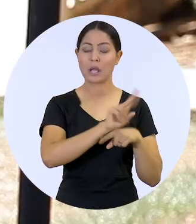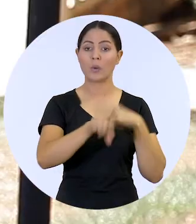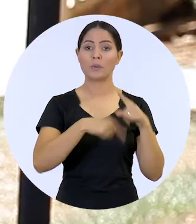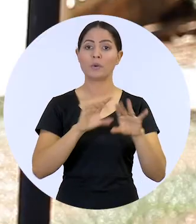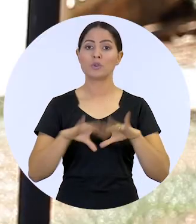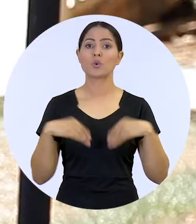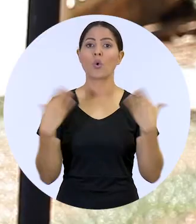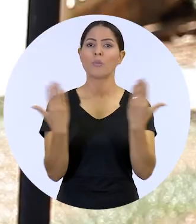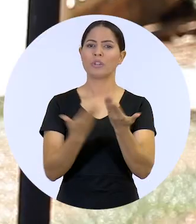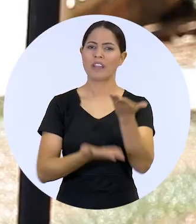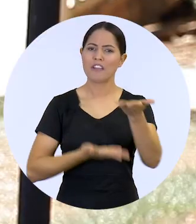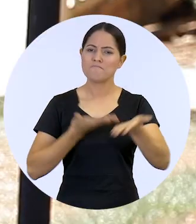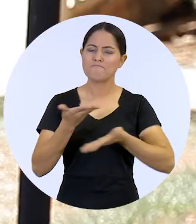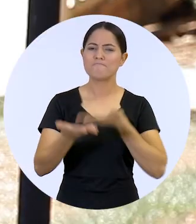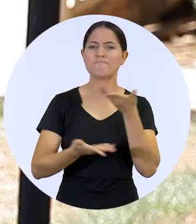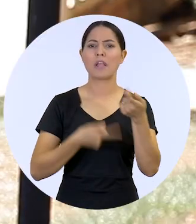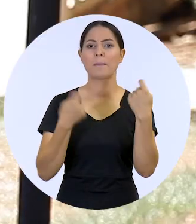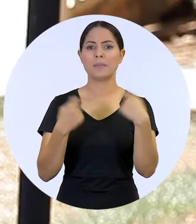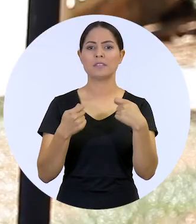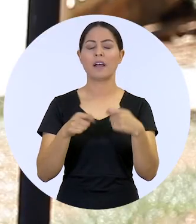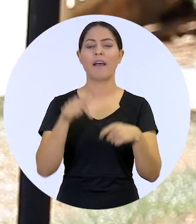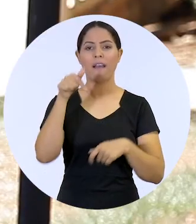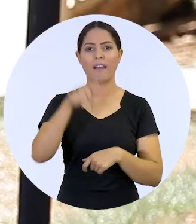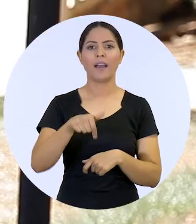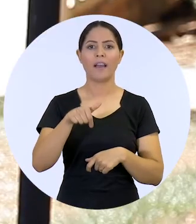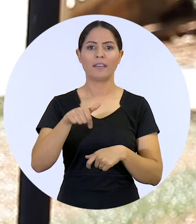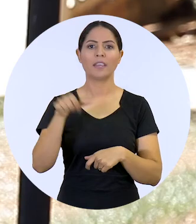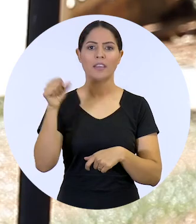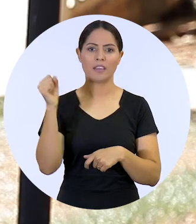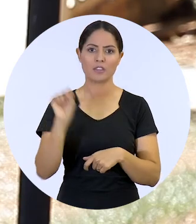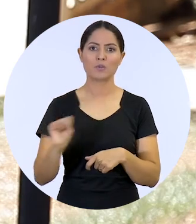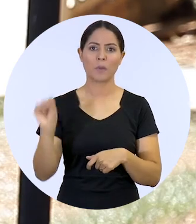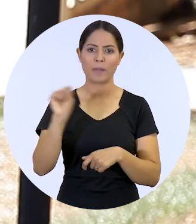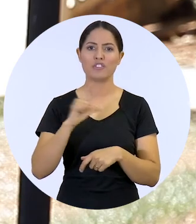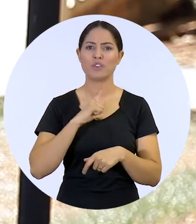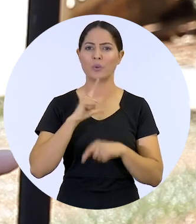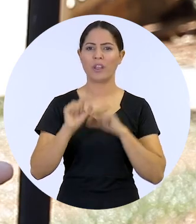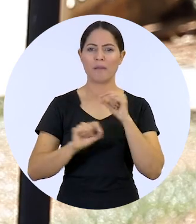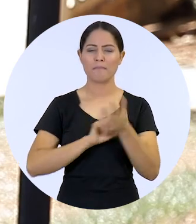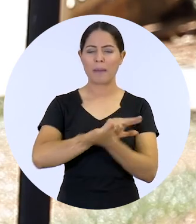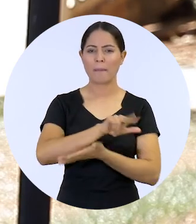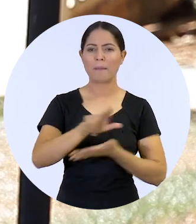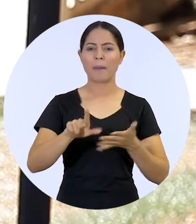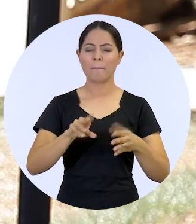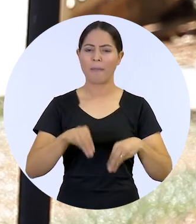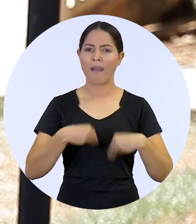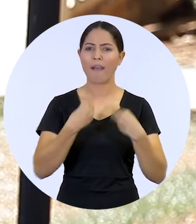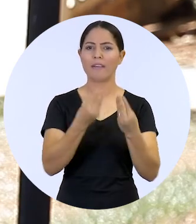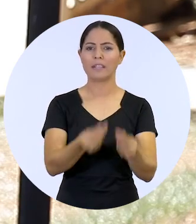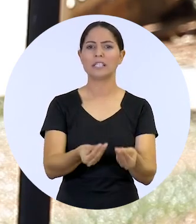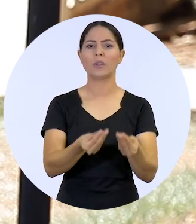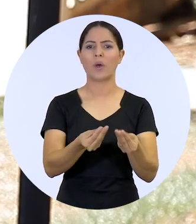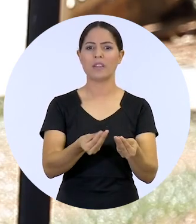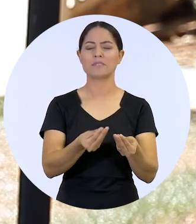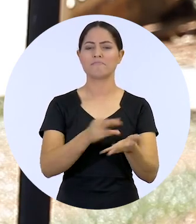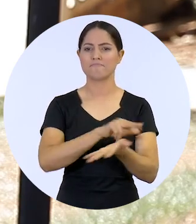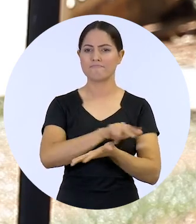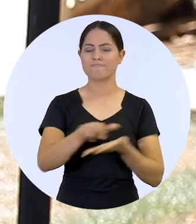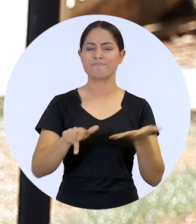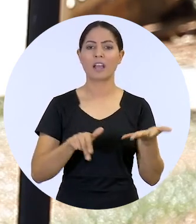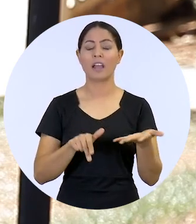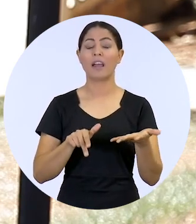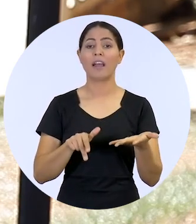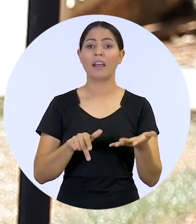as doações e envolvimento da sociedade aqui de Sobradinho e de outras instituições também é importante a comunidade